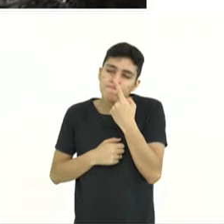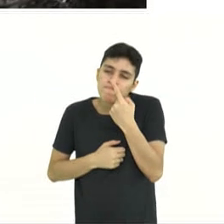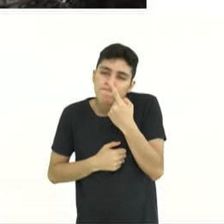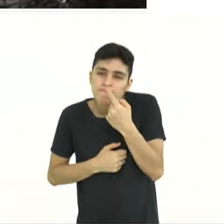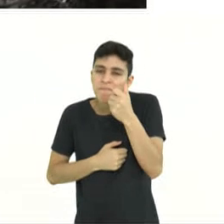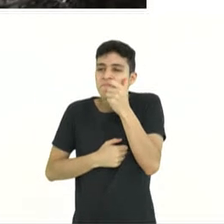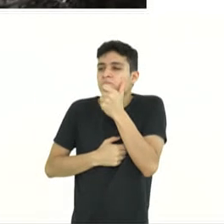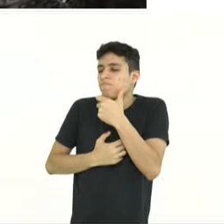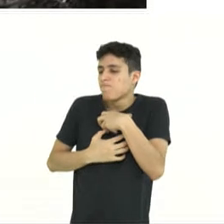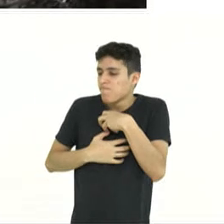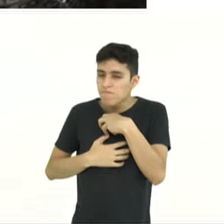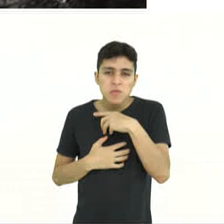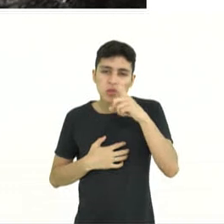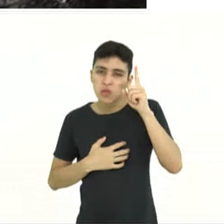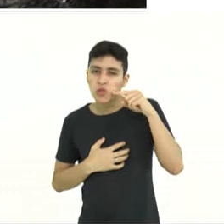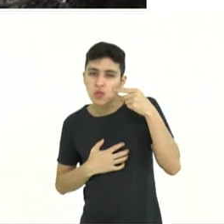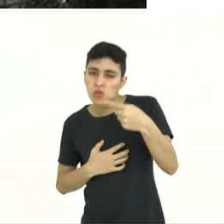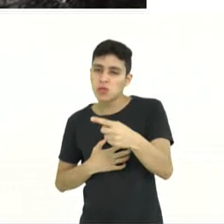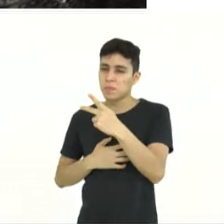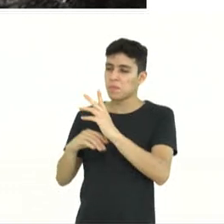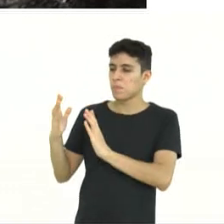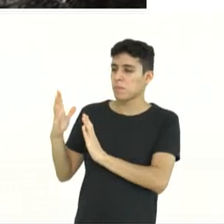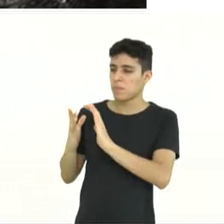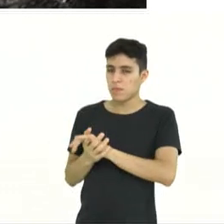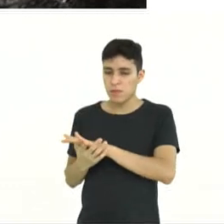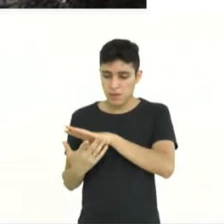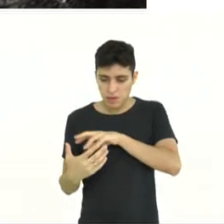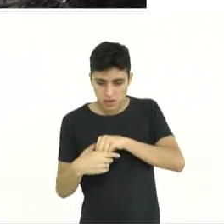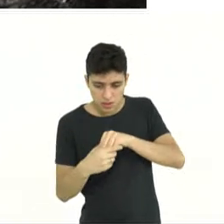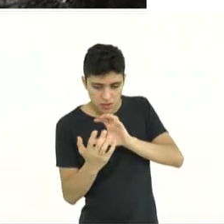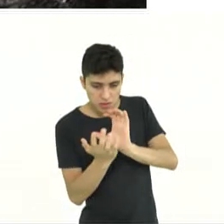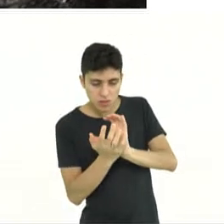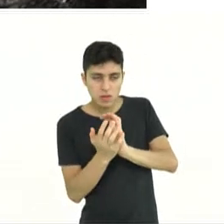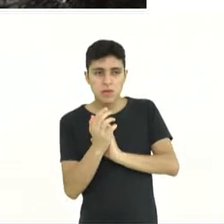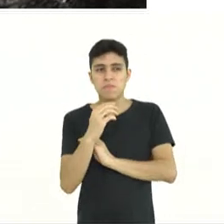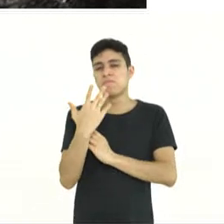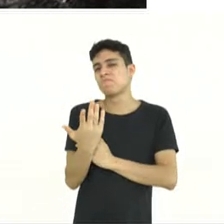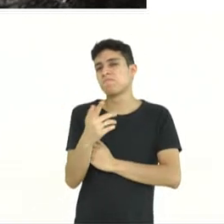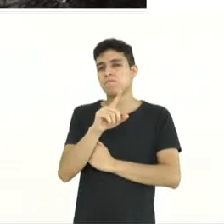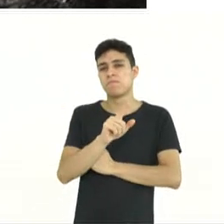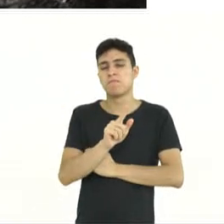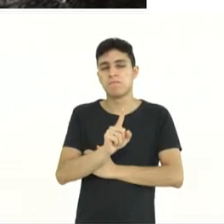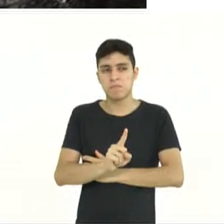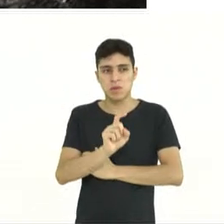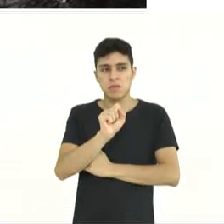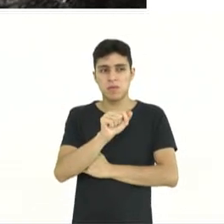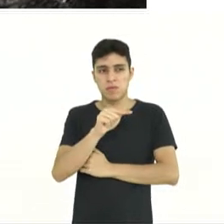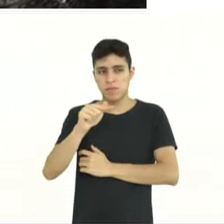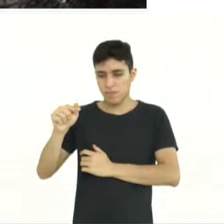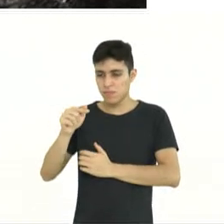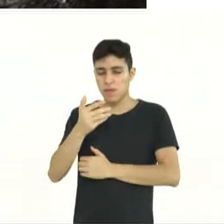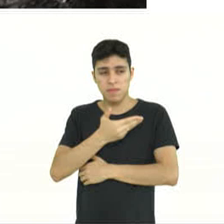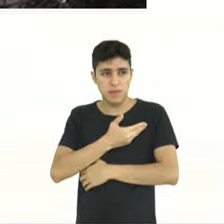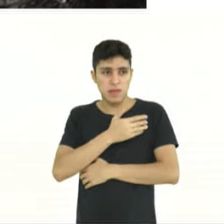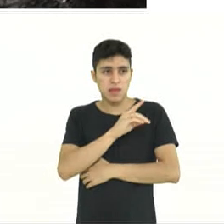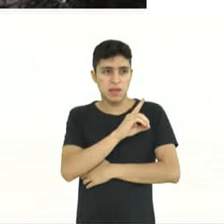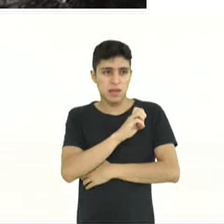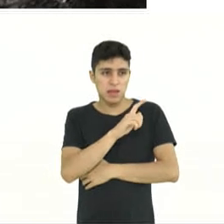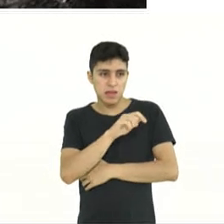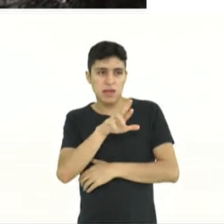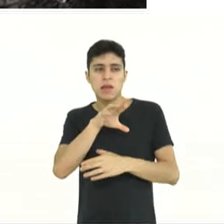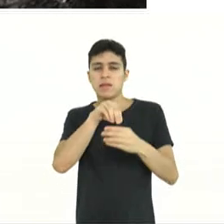intimista da vida do cotidiano e seu tempo entrou para o grupo por volta d1877 amiga dedega